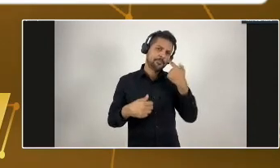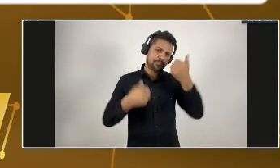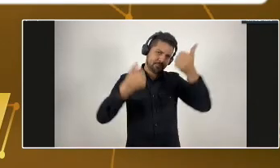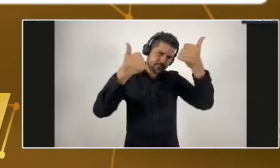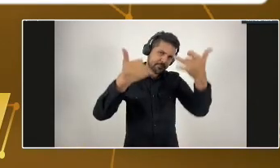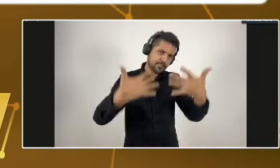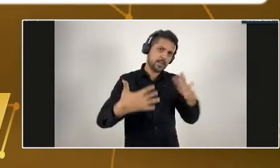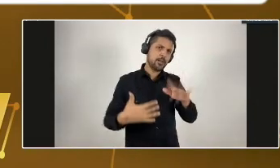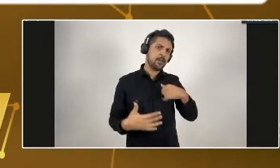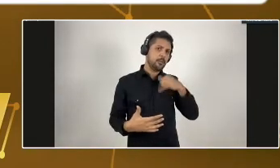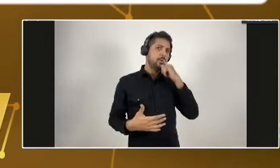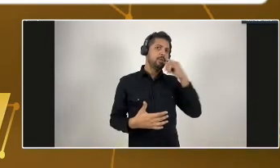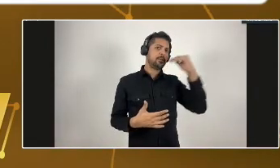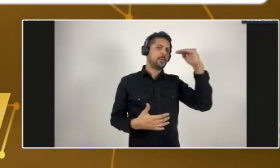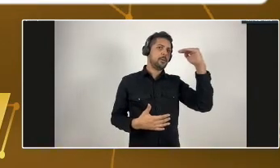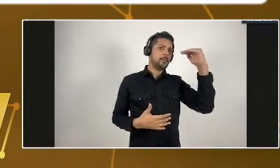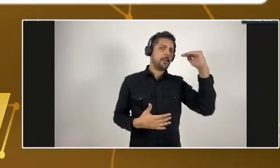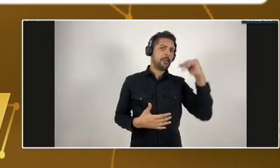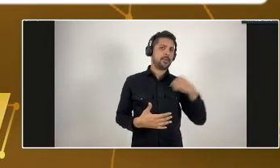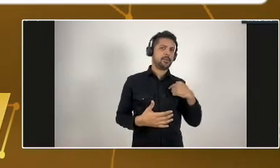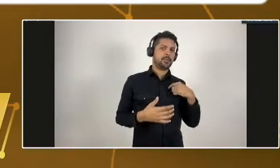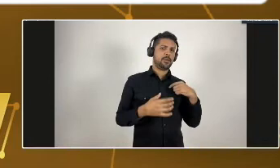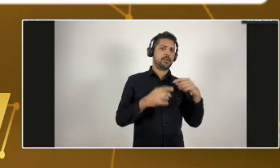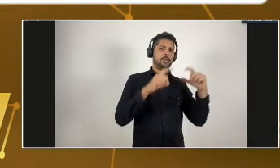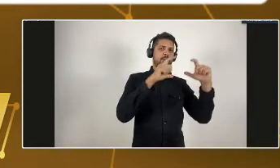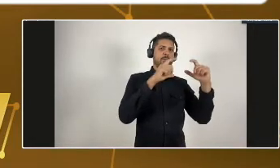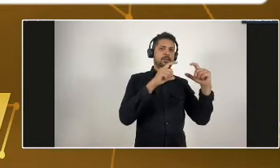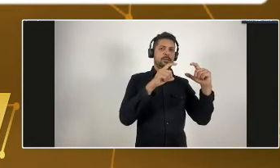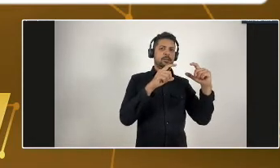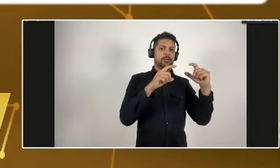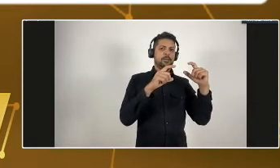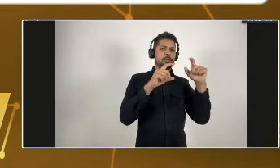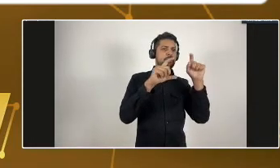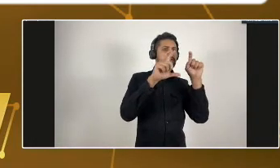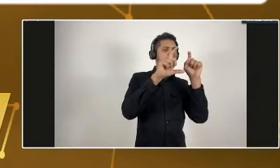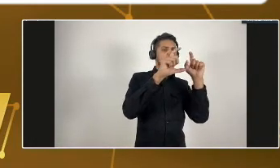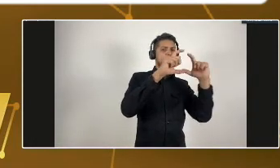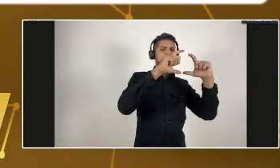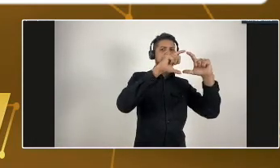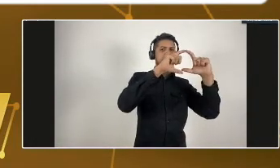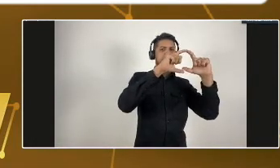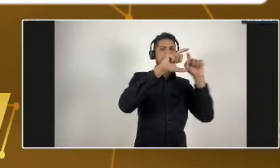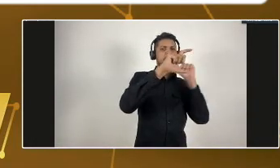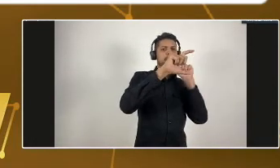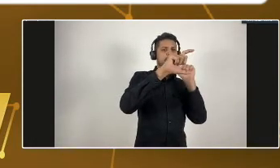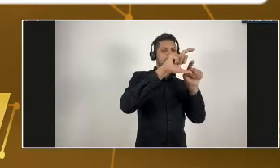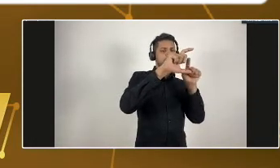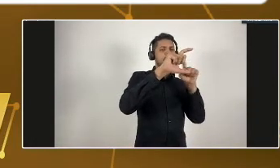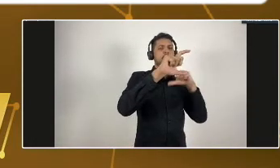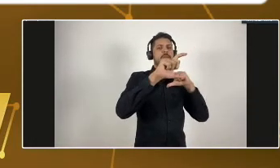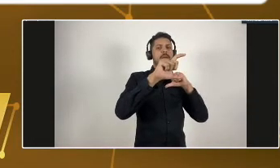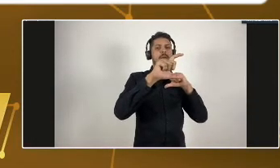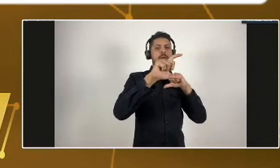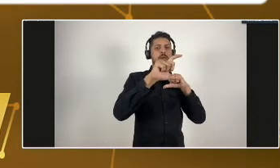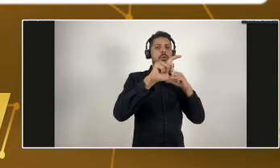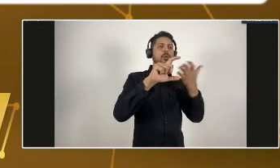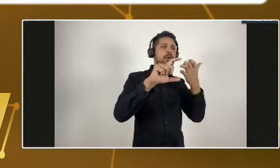conversão de coordenadas, eu pego e eu quero saber qual é mais ou menos a coordenada da minha subestação.